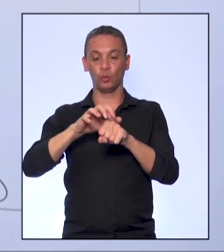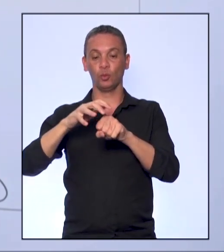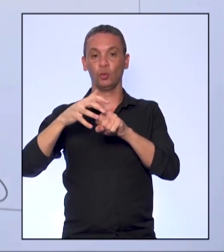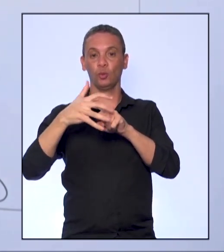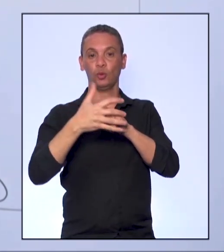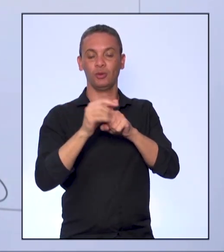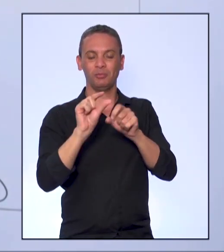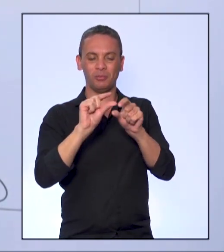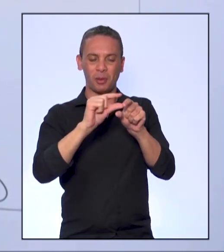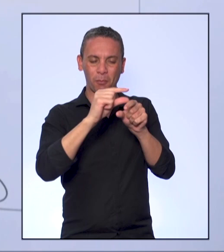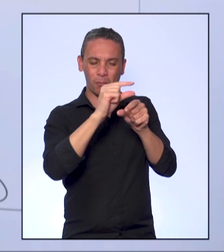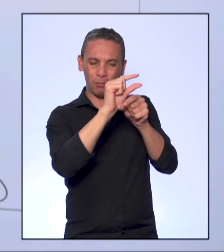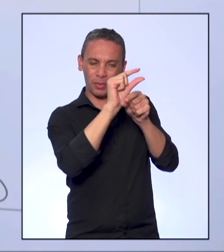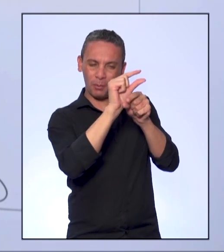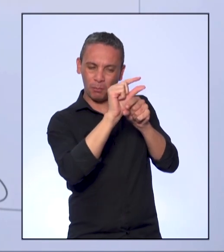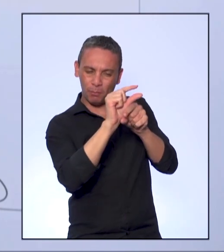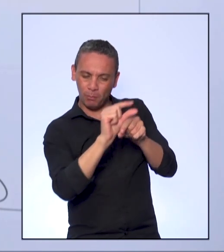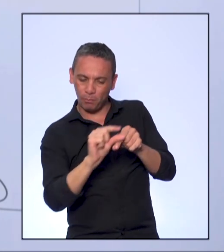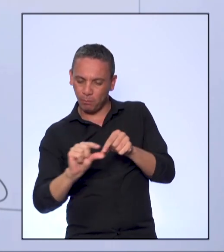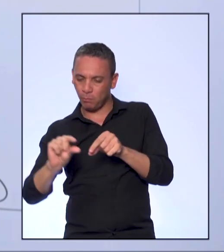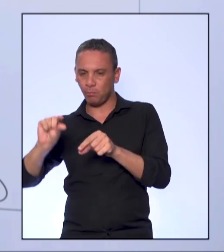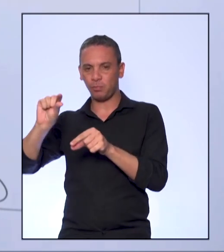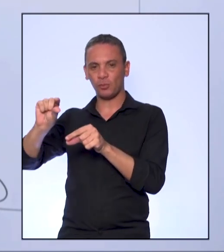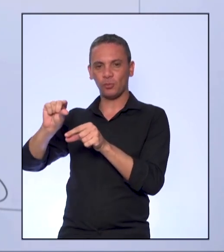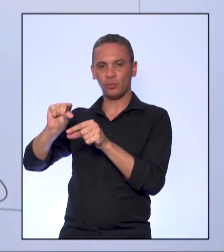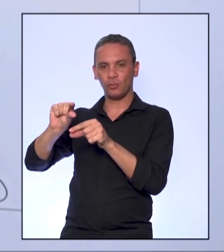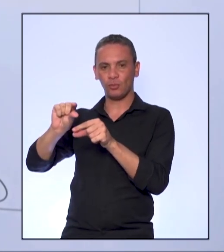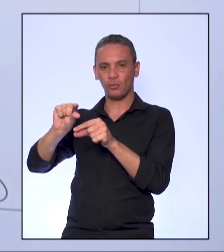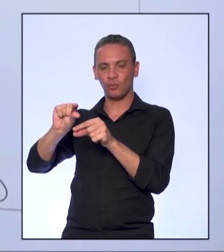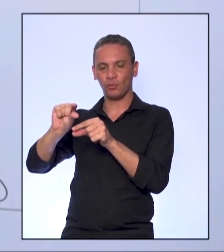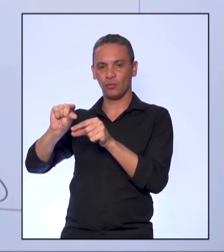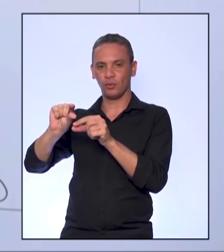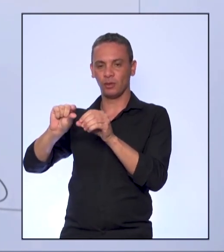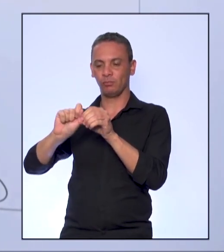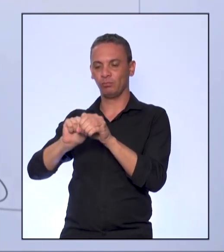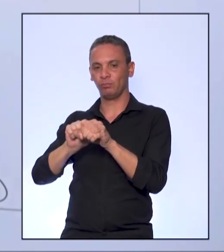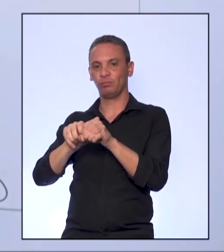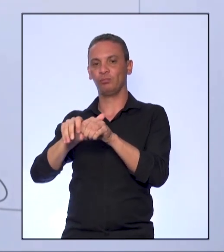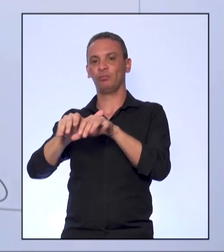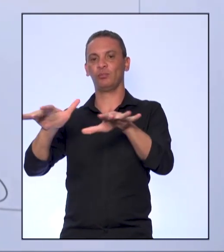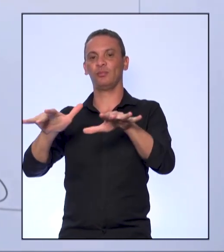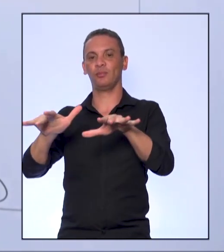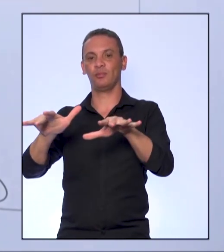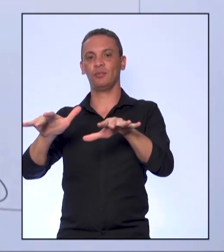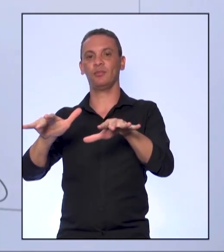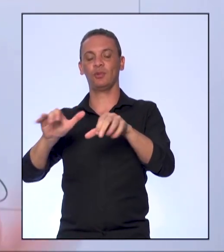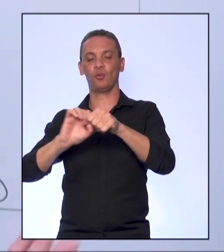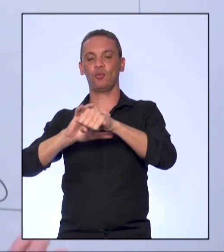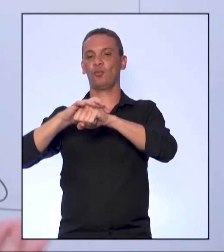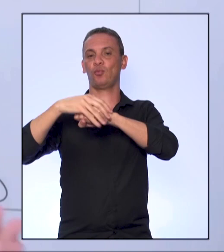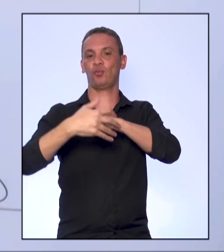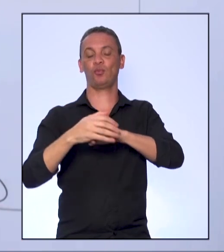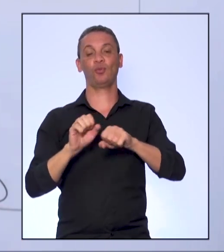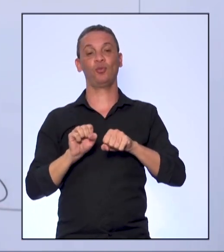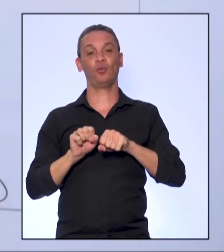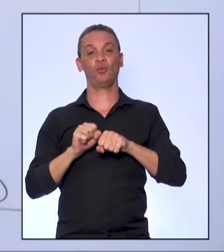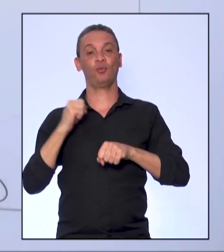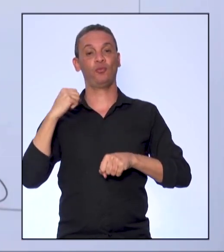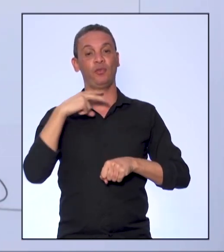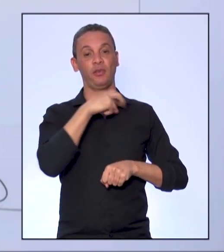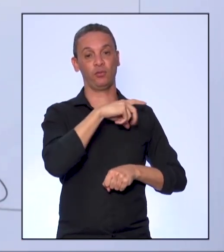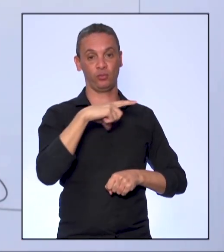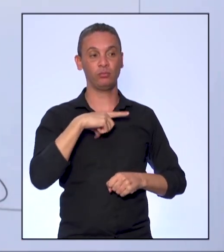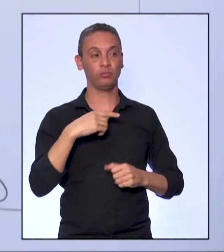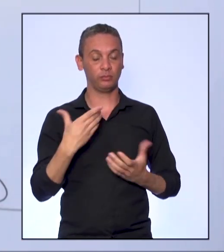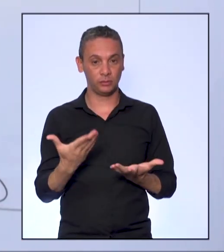um pedaço da membrana dele, que é lipoproteica, é ele que vai ser o novo envelope desse novo vírus. Então pode ver